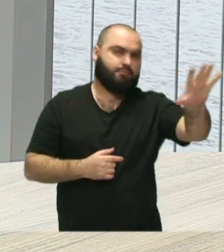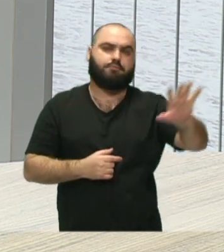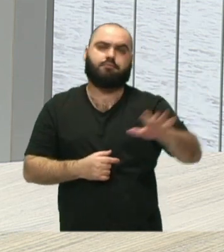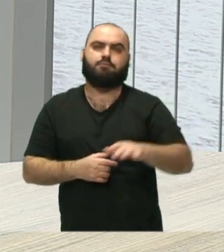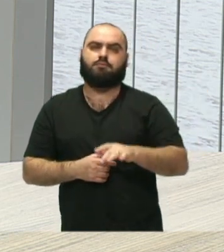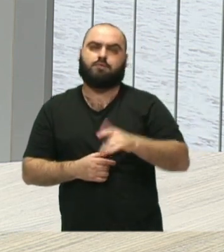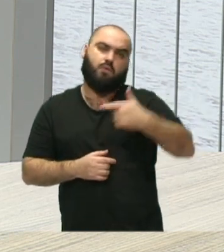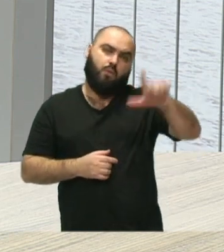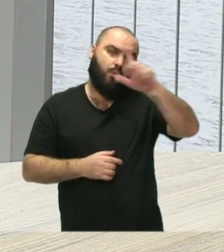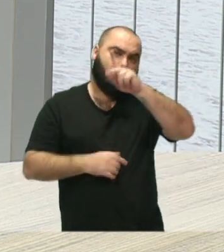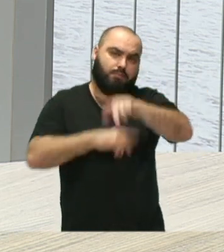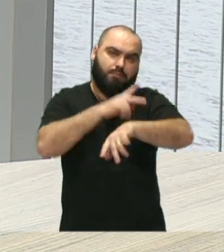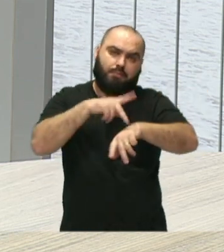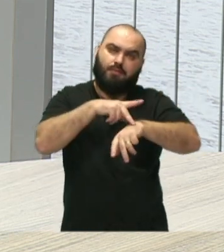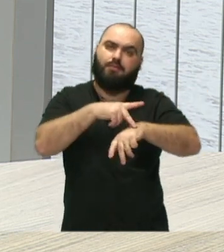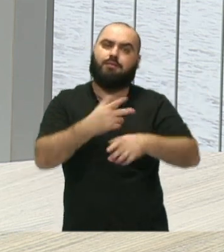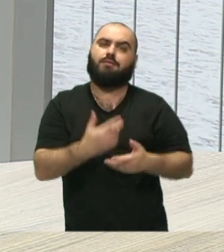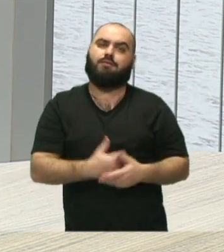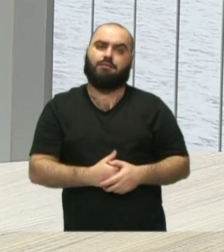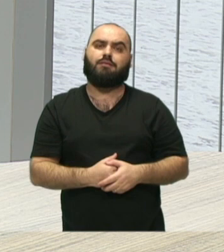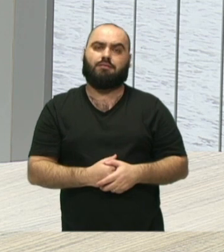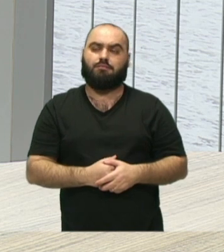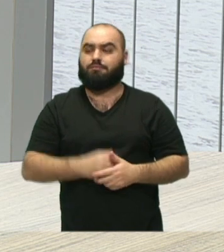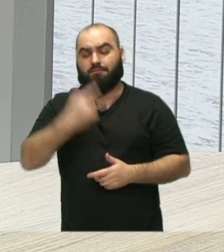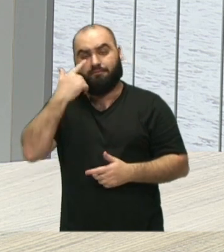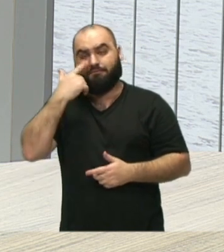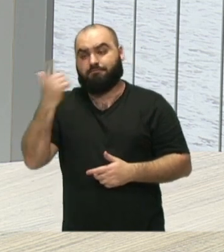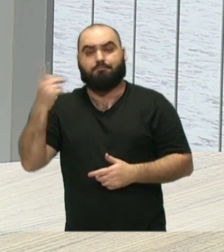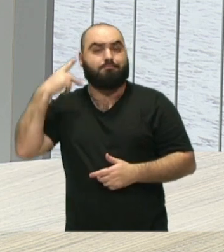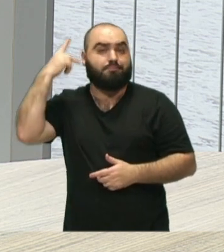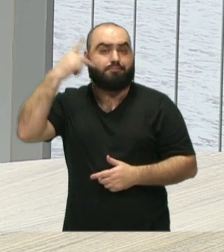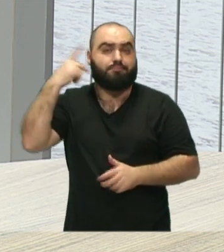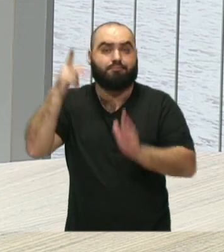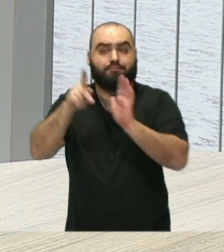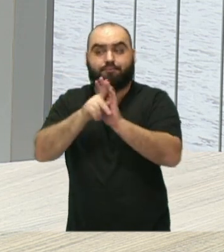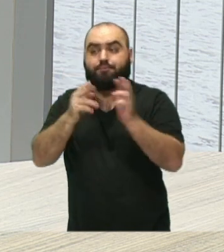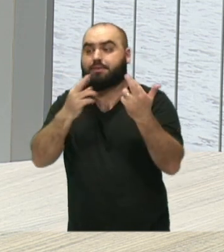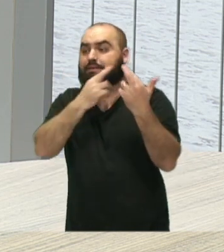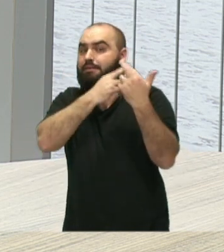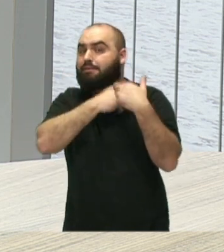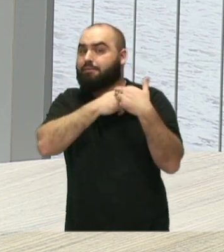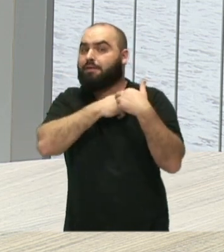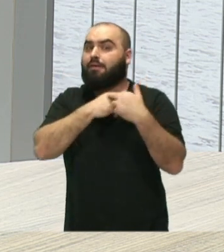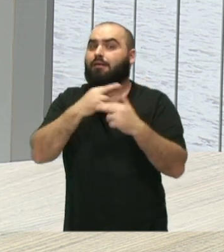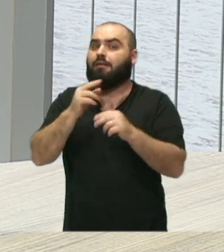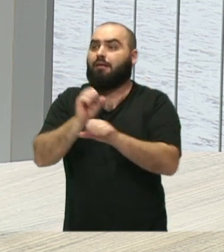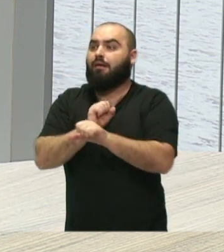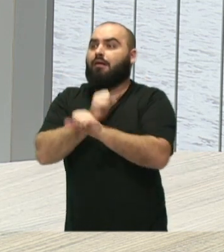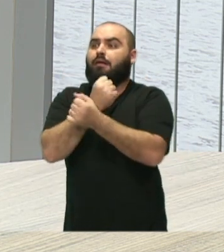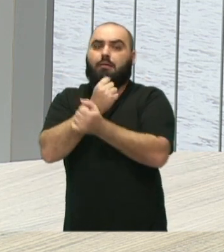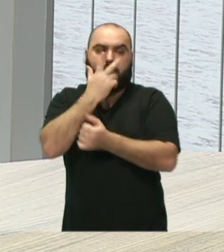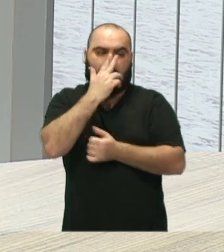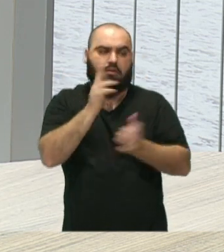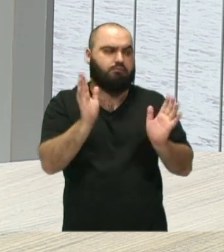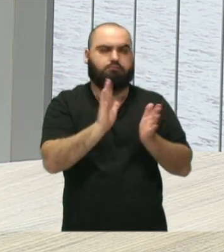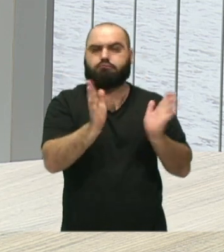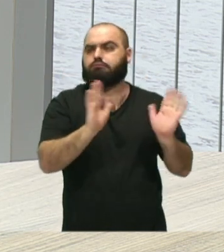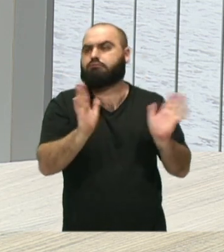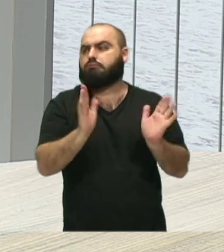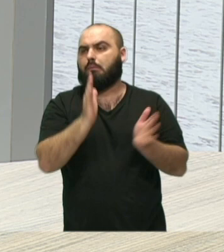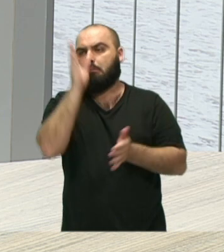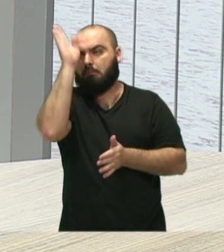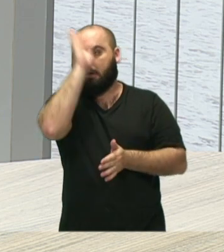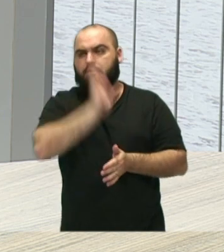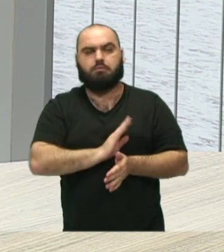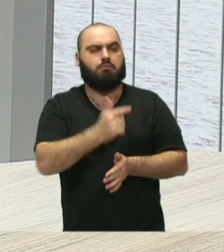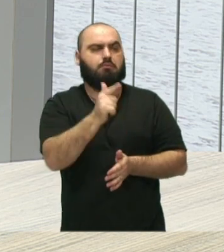responsabilização da escravidão, em política afirmativa para a responsabilização da escravidão, porque parece que ninguém escravizou ninguém no Brasil.